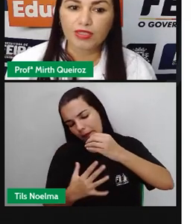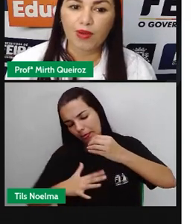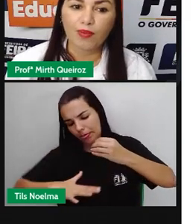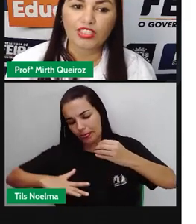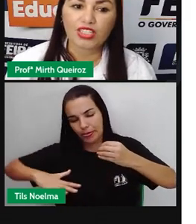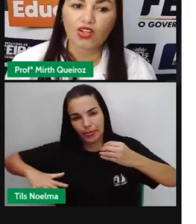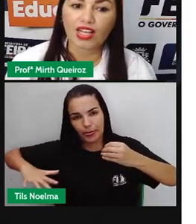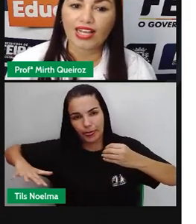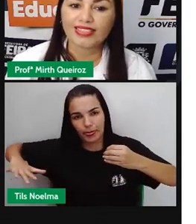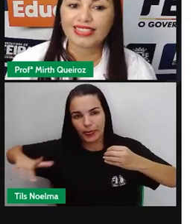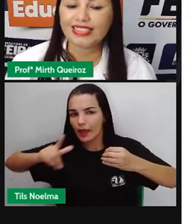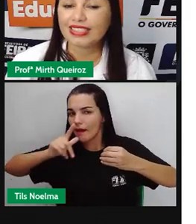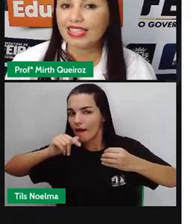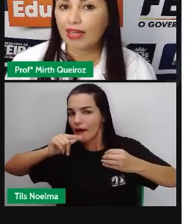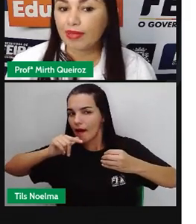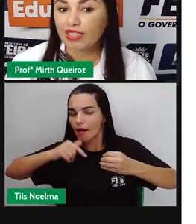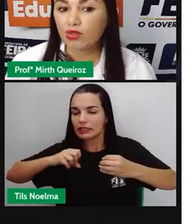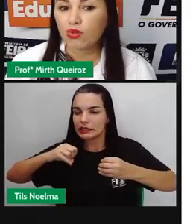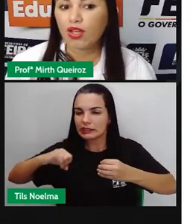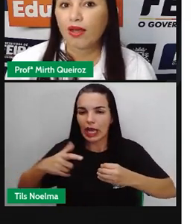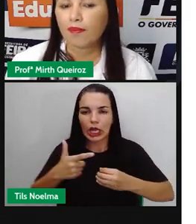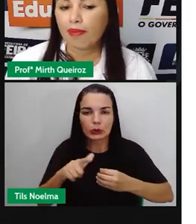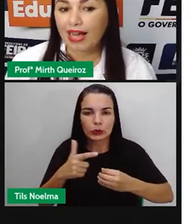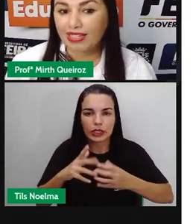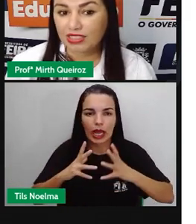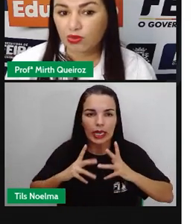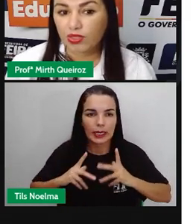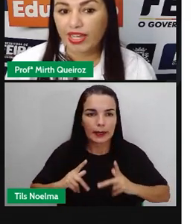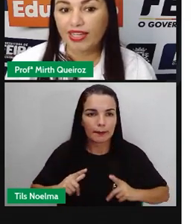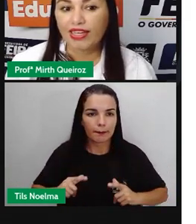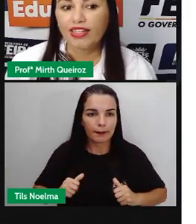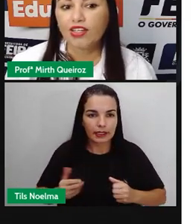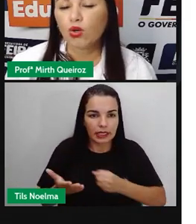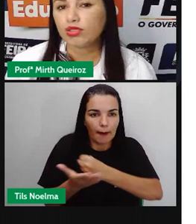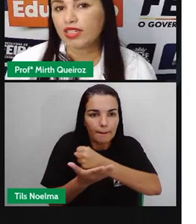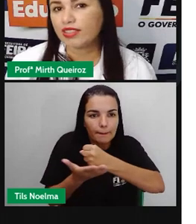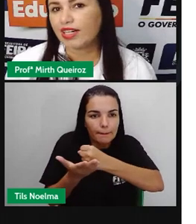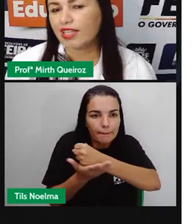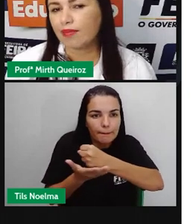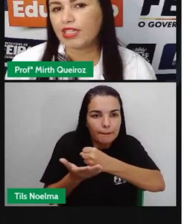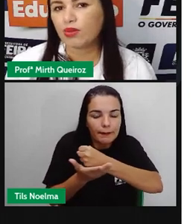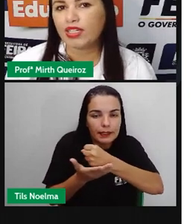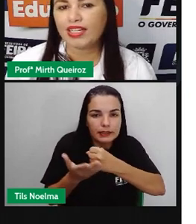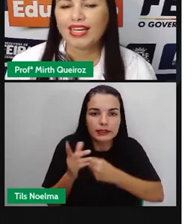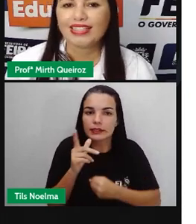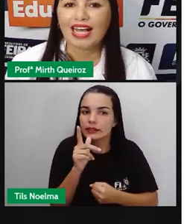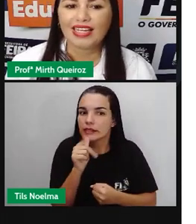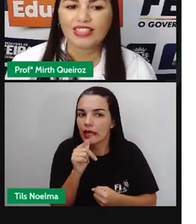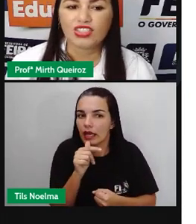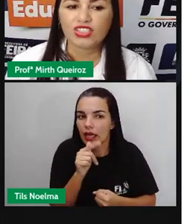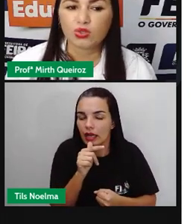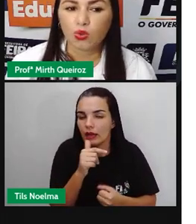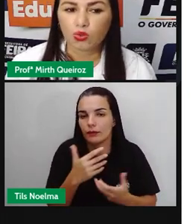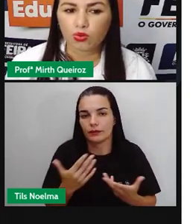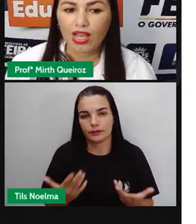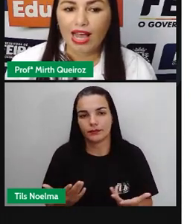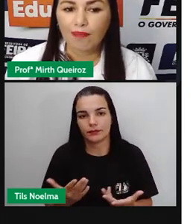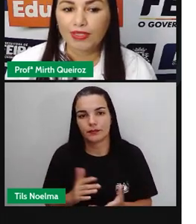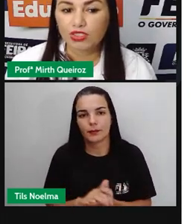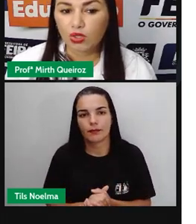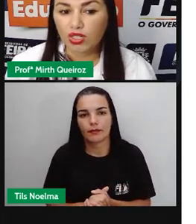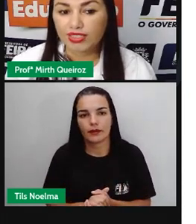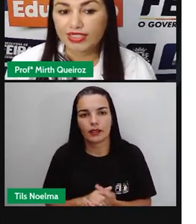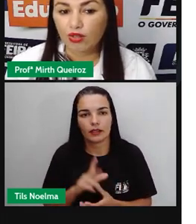fontes de água principalmente em locais sem saneamento básico né e ou sem tratamento aí da rede de